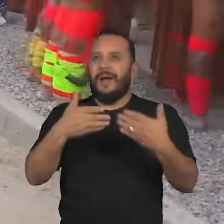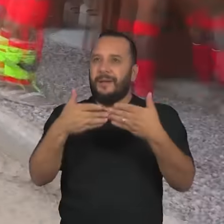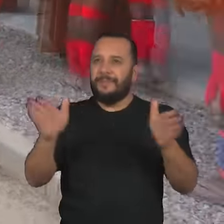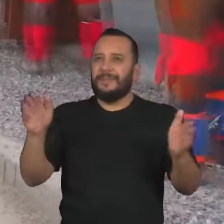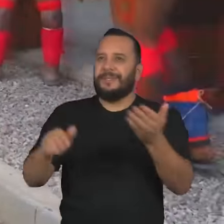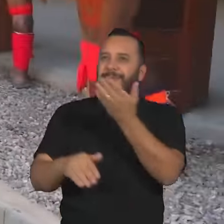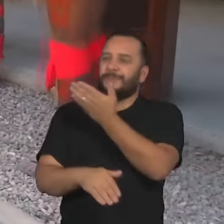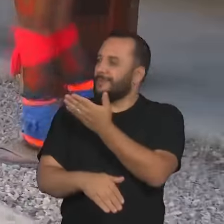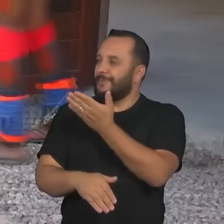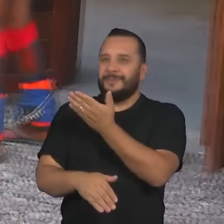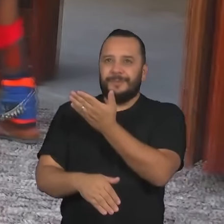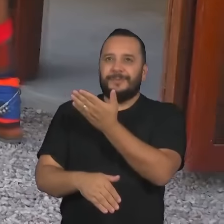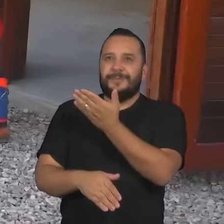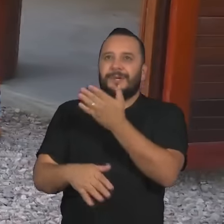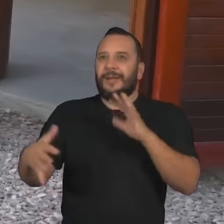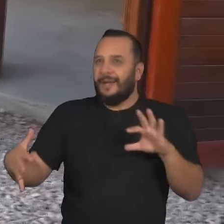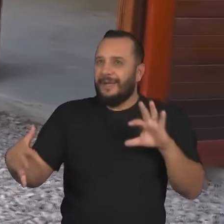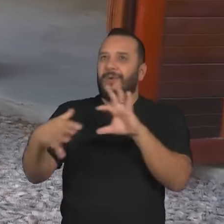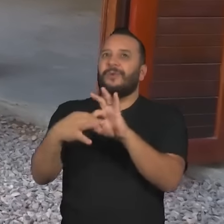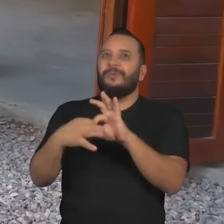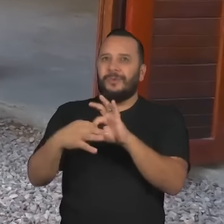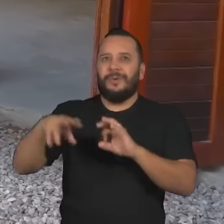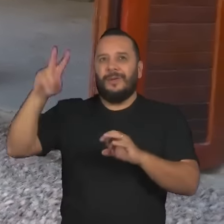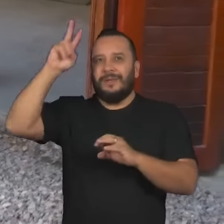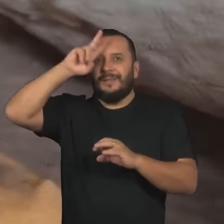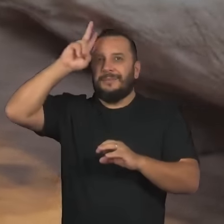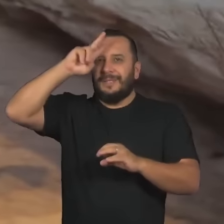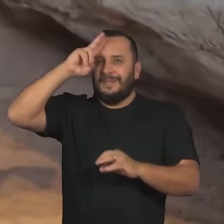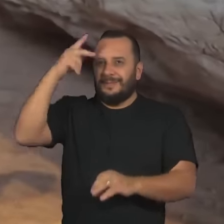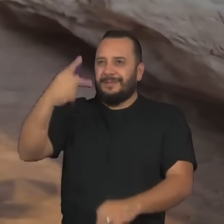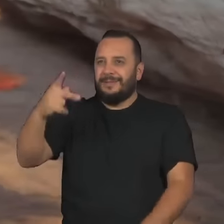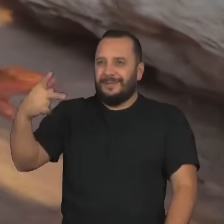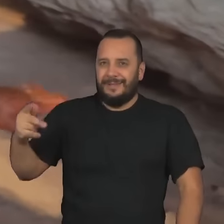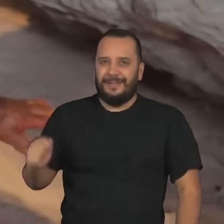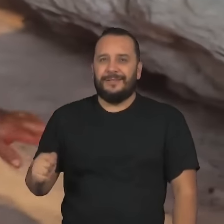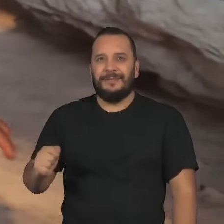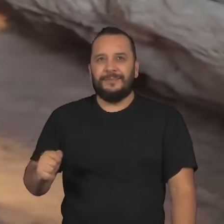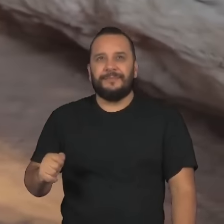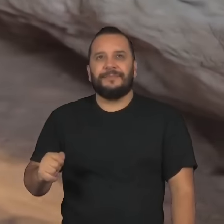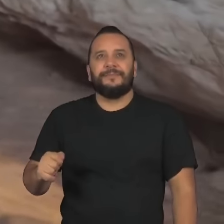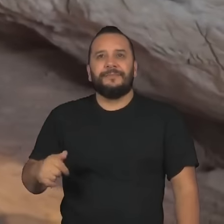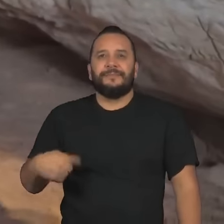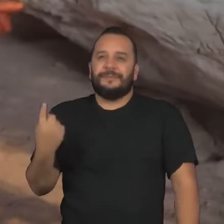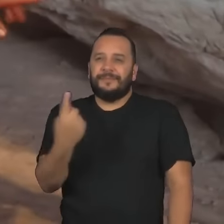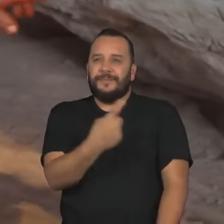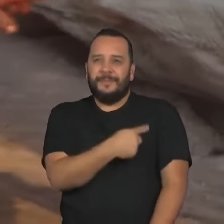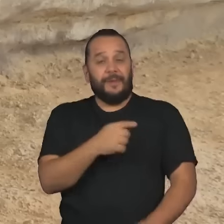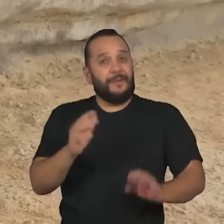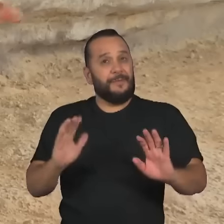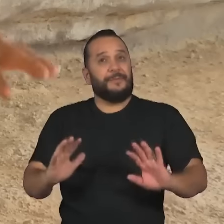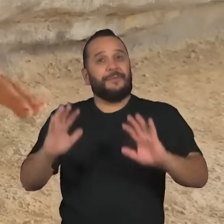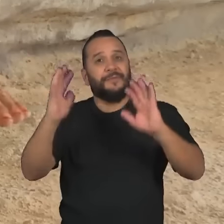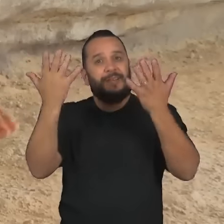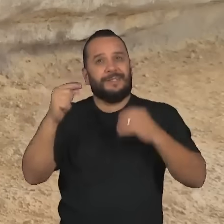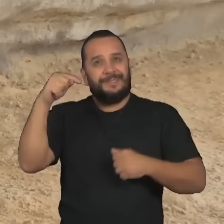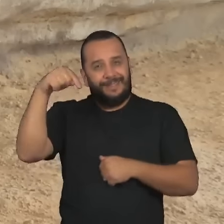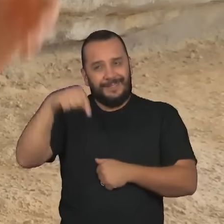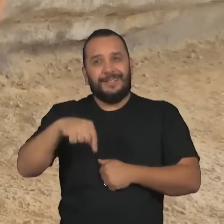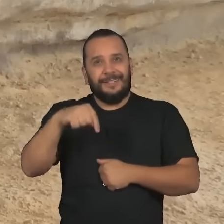ancestral, se reencontrou com sua memória. A gente estamos fazendo uma festa aqui para a gente fazer